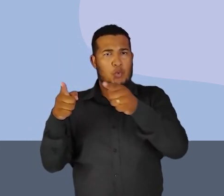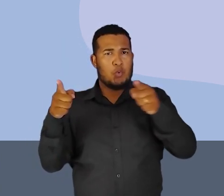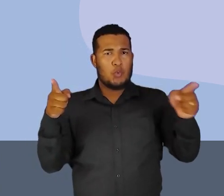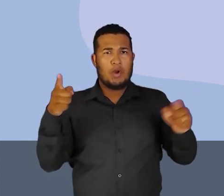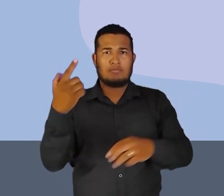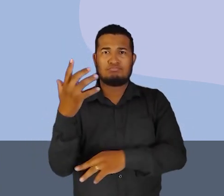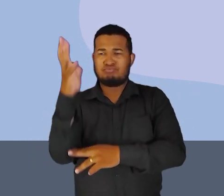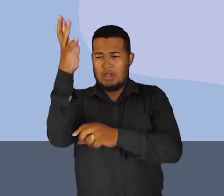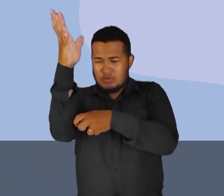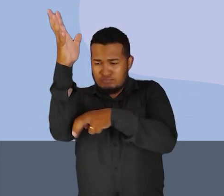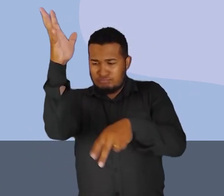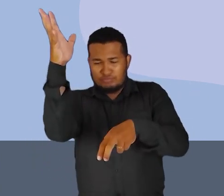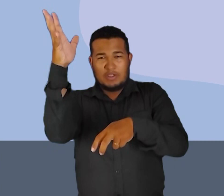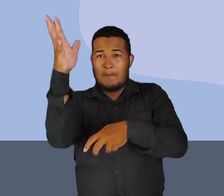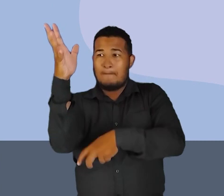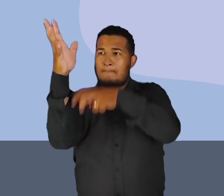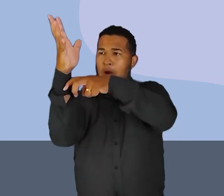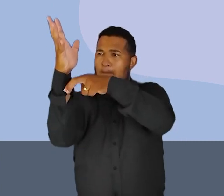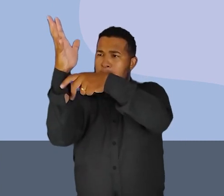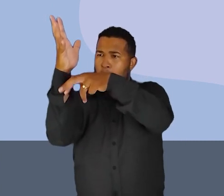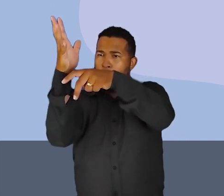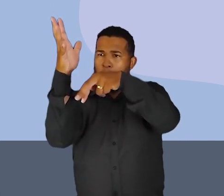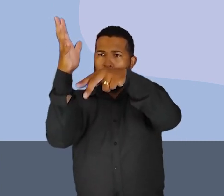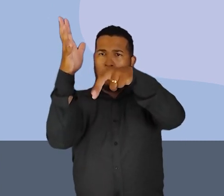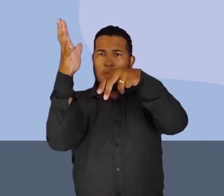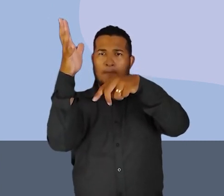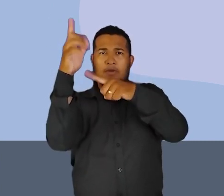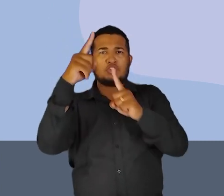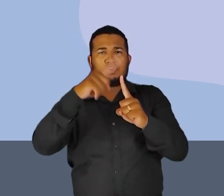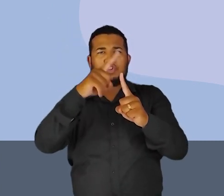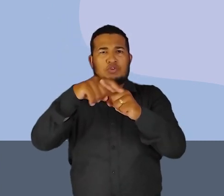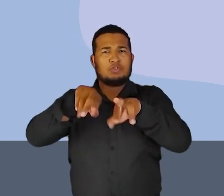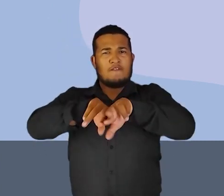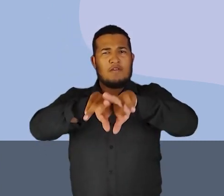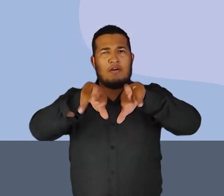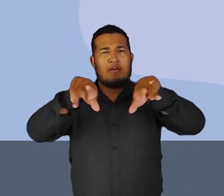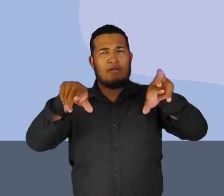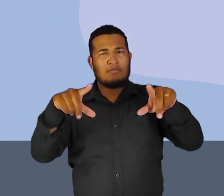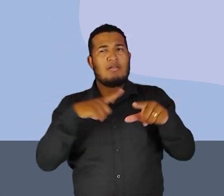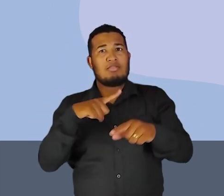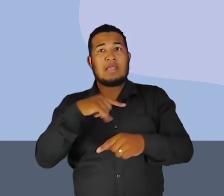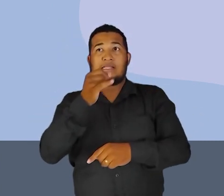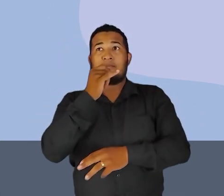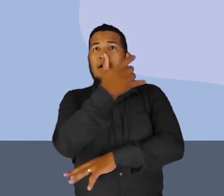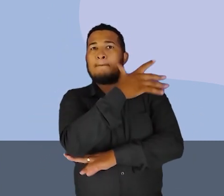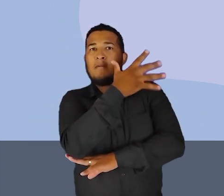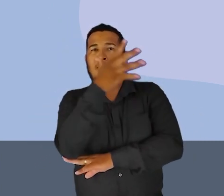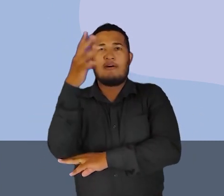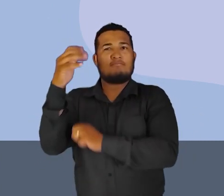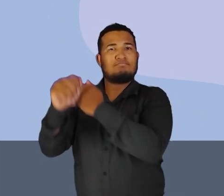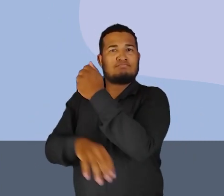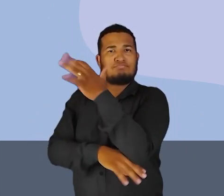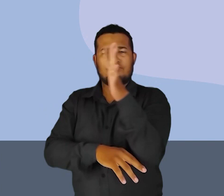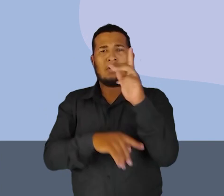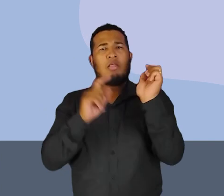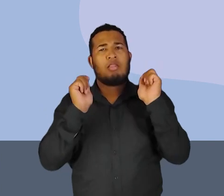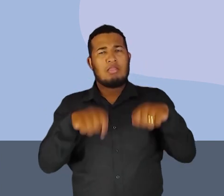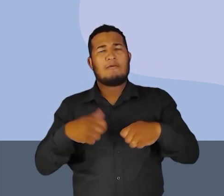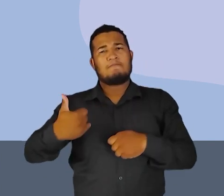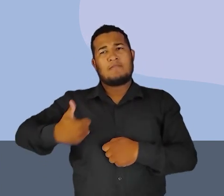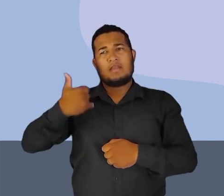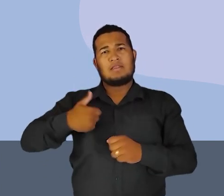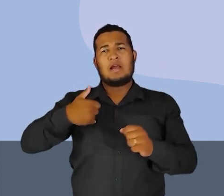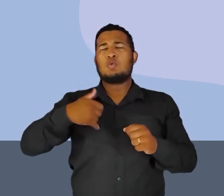suspenso e com diferentes tipos de obstáculos, em meio às copas das árvores. Acessível para todas as